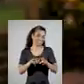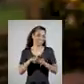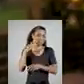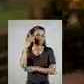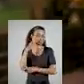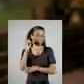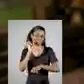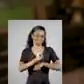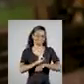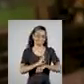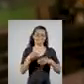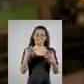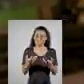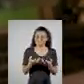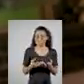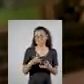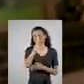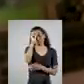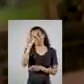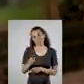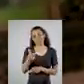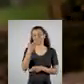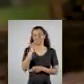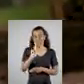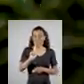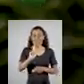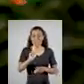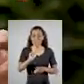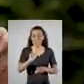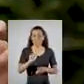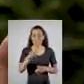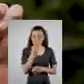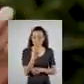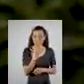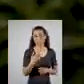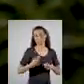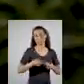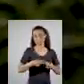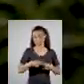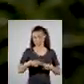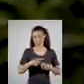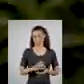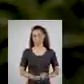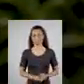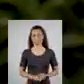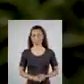estadual. Eu quero ser prefeito de Porto Alegre para devolver essa cidade em dobro do que ela me deu de oportunidades. AChinote do Brasil Apoio Apoio